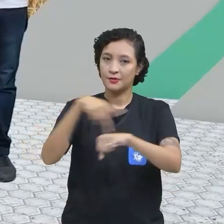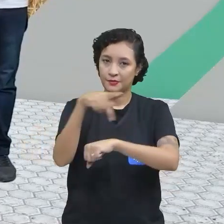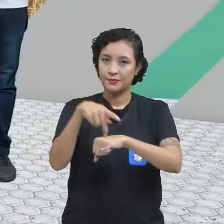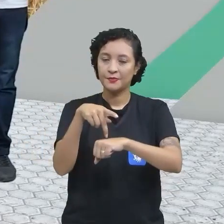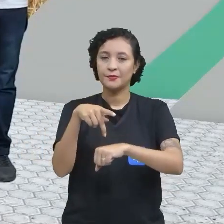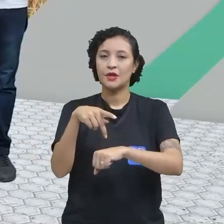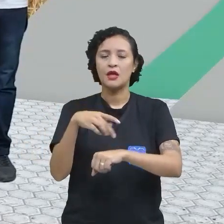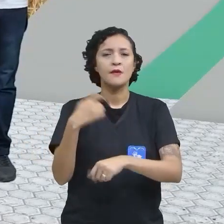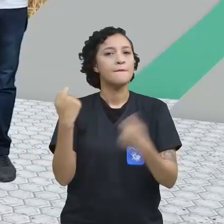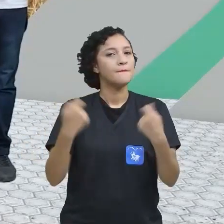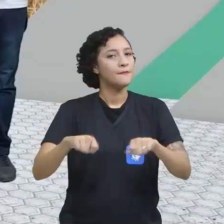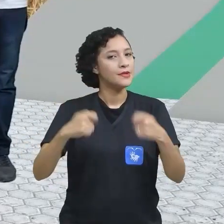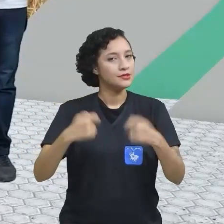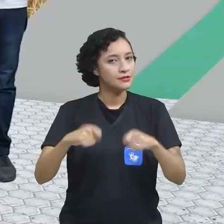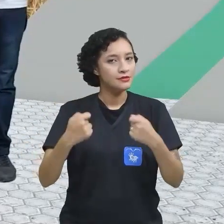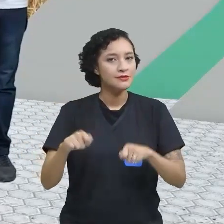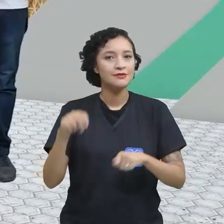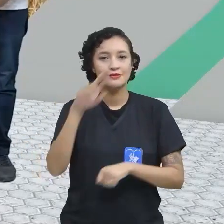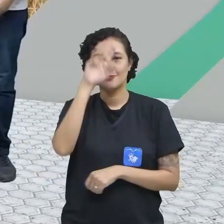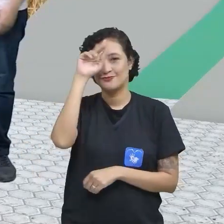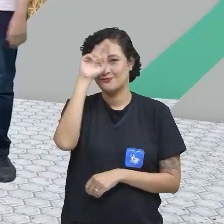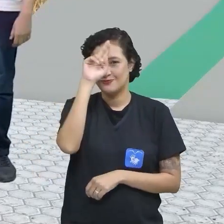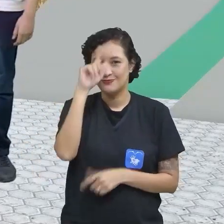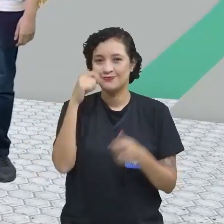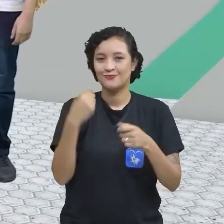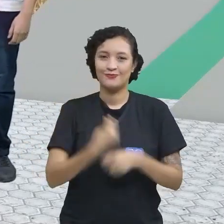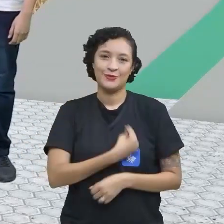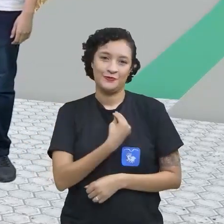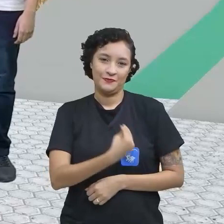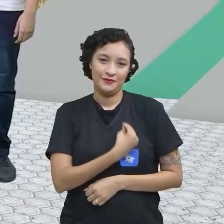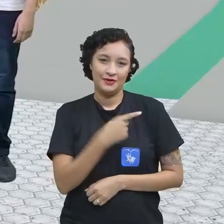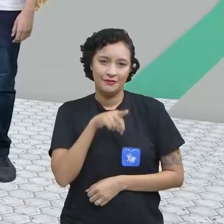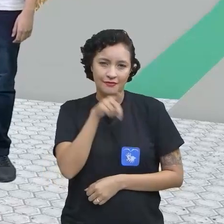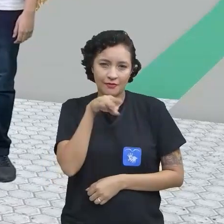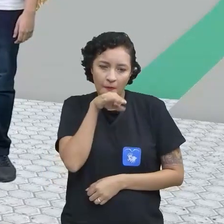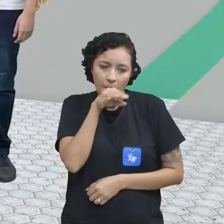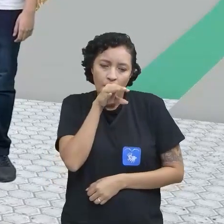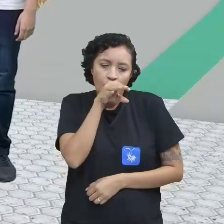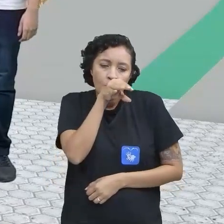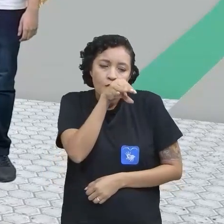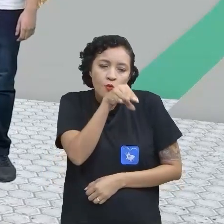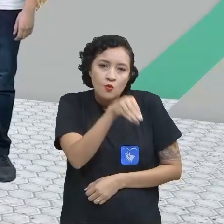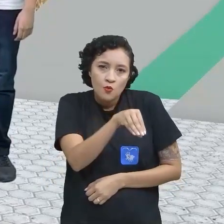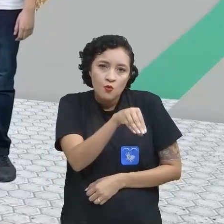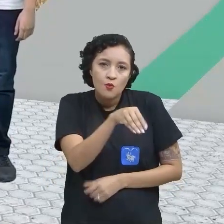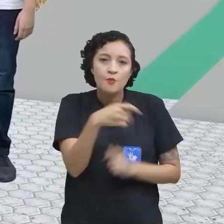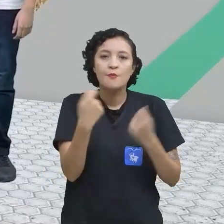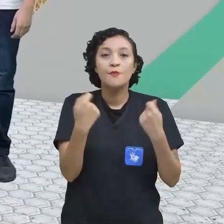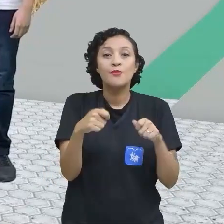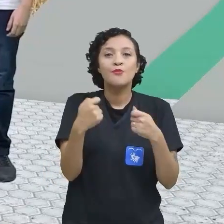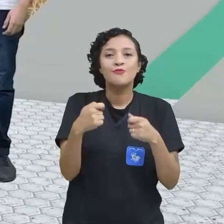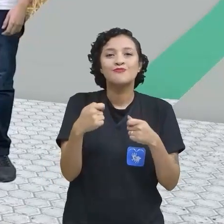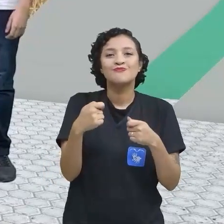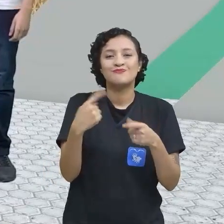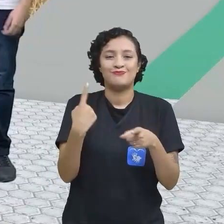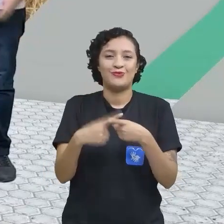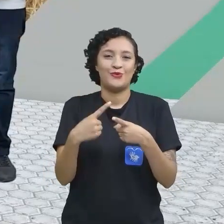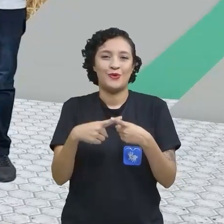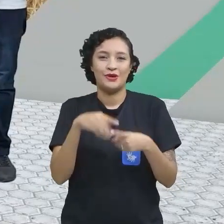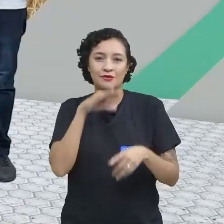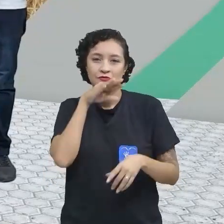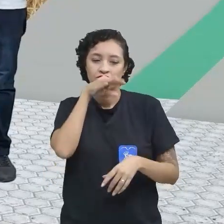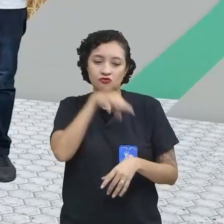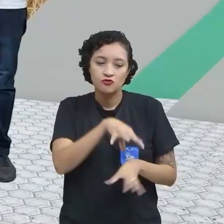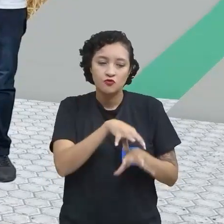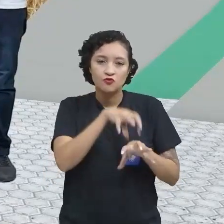insetos para sobreviver. Ele tem essa boca, como vocês podem ver aqui, achatada justamente para que ele sugue os insetos,